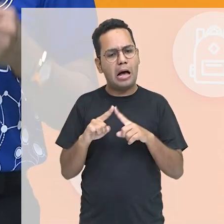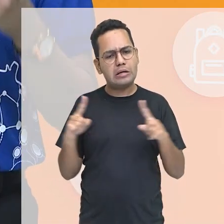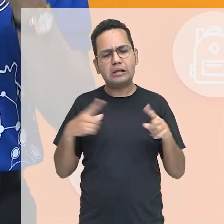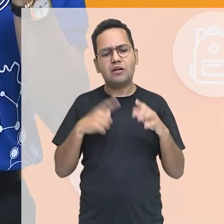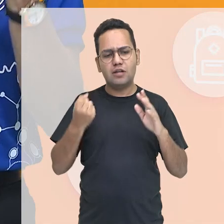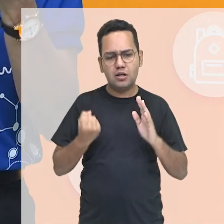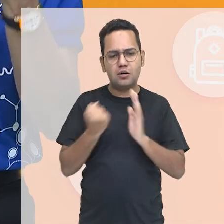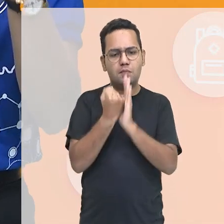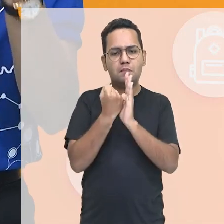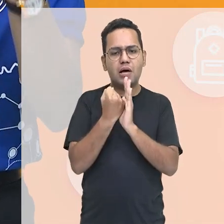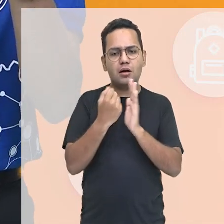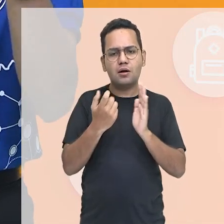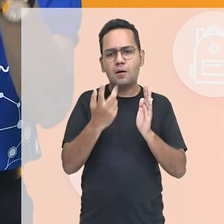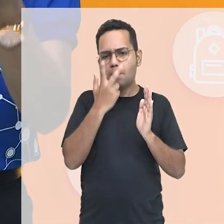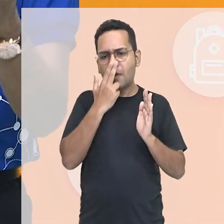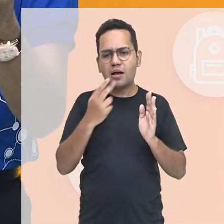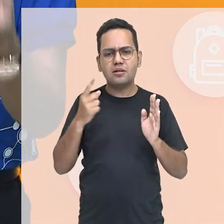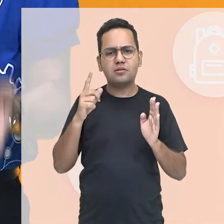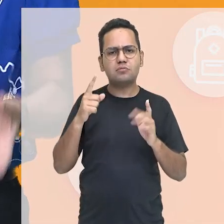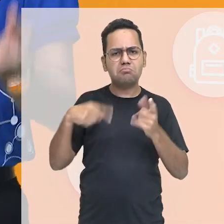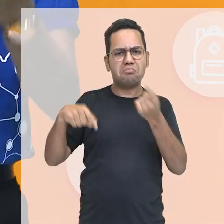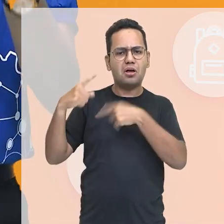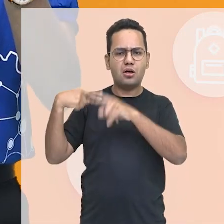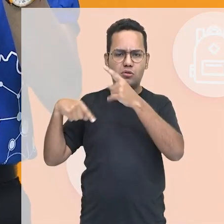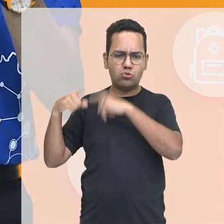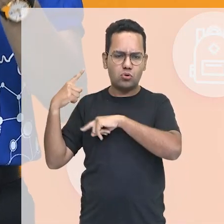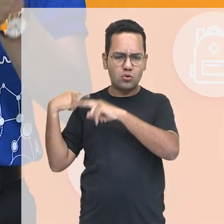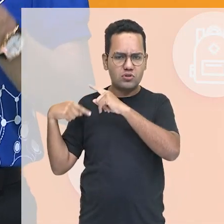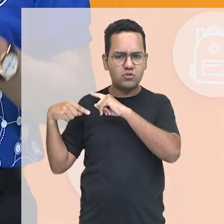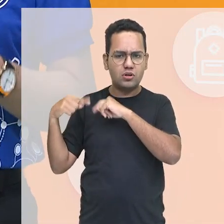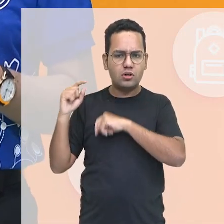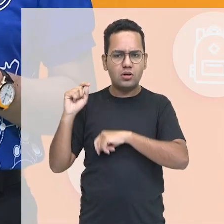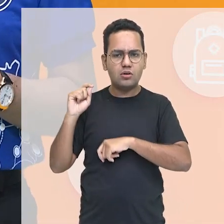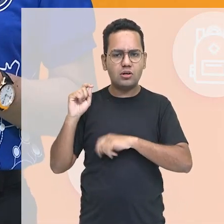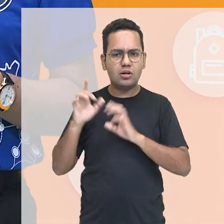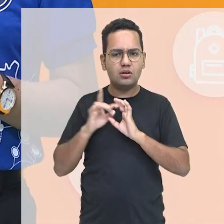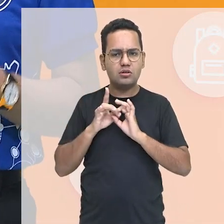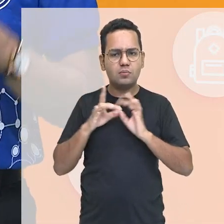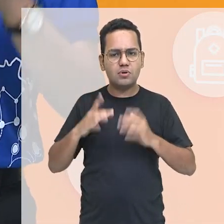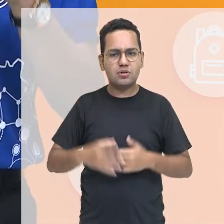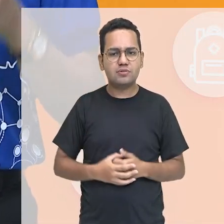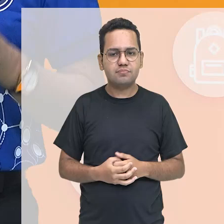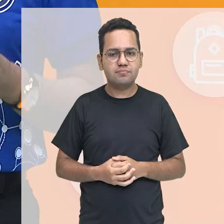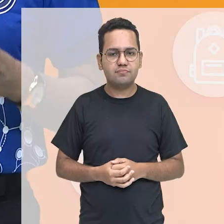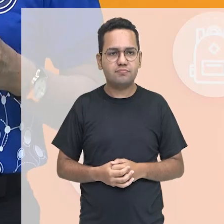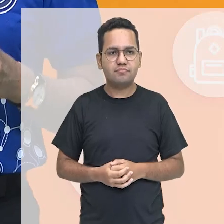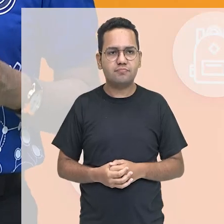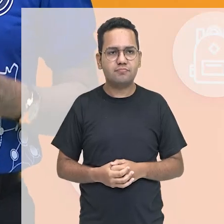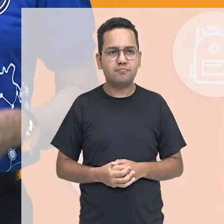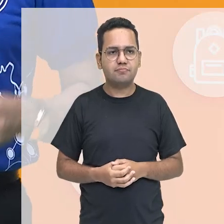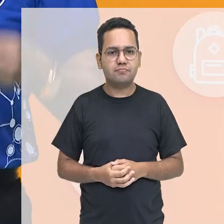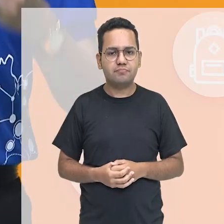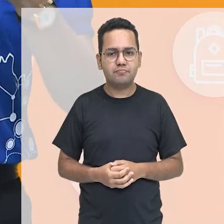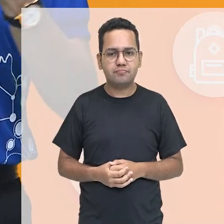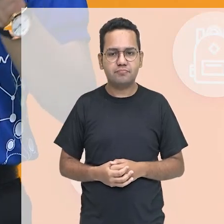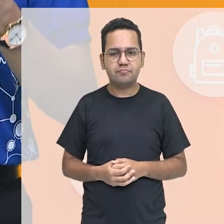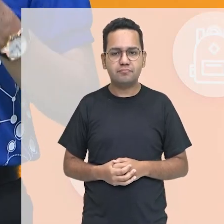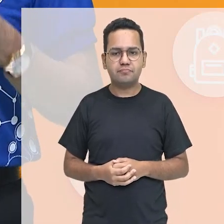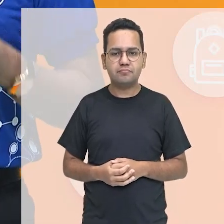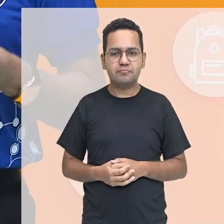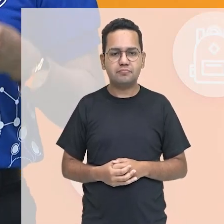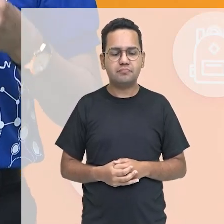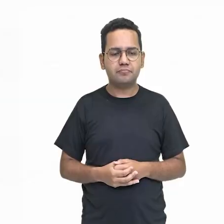impactos como se fosse um retrocesso à democracia. É por isso que nós dissemos